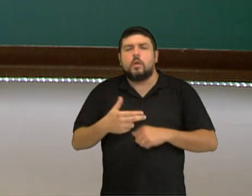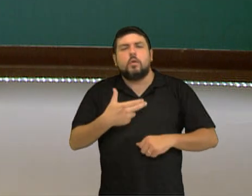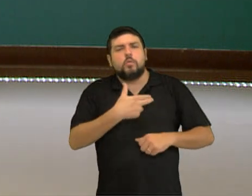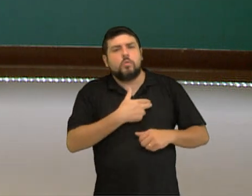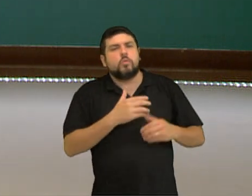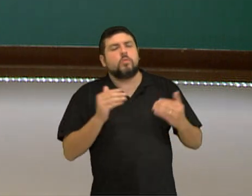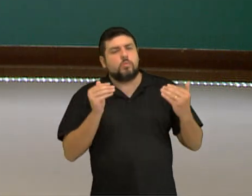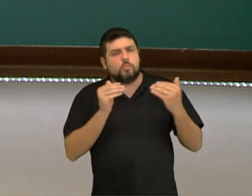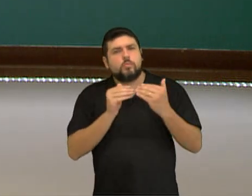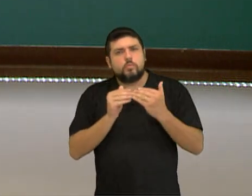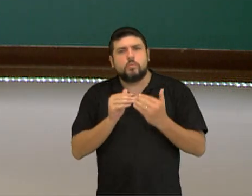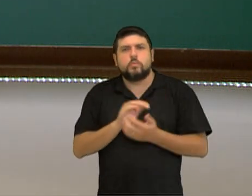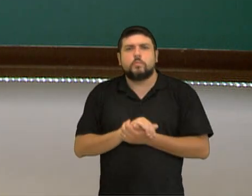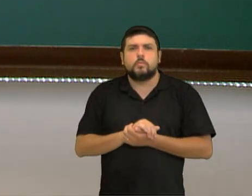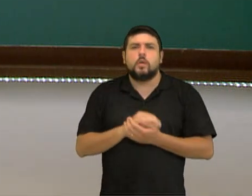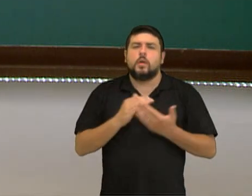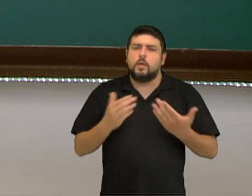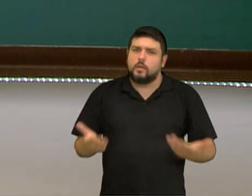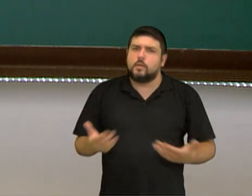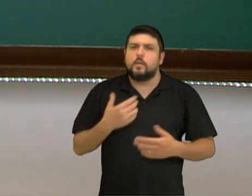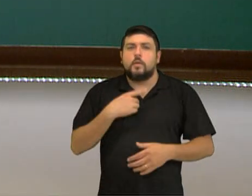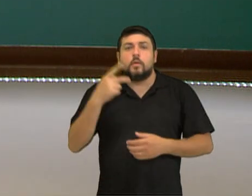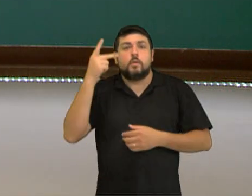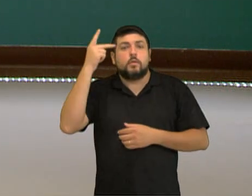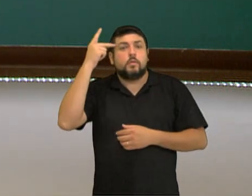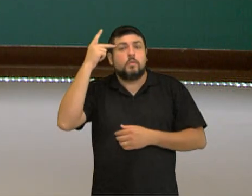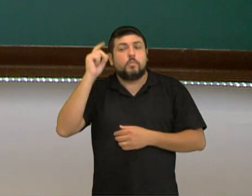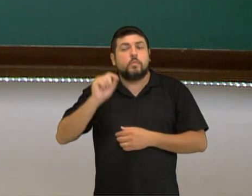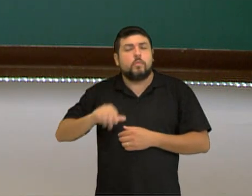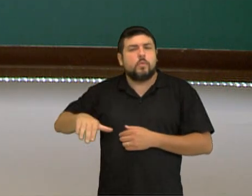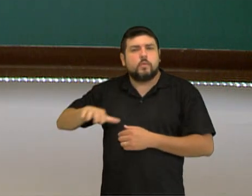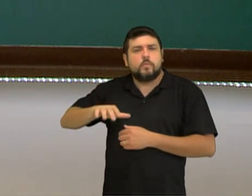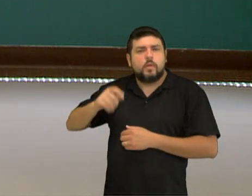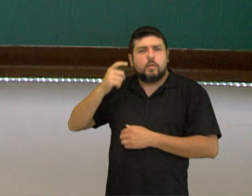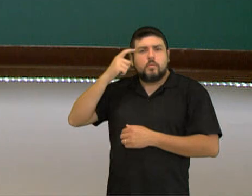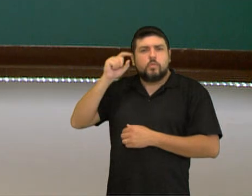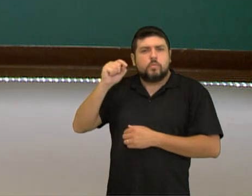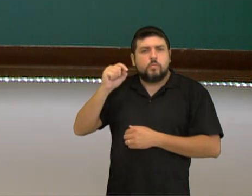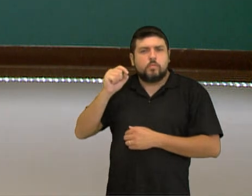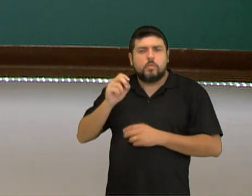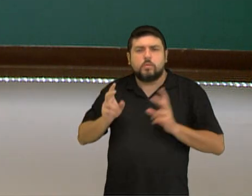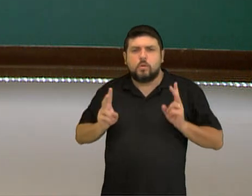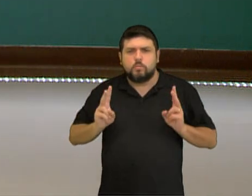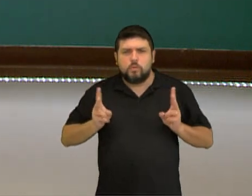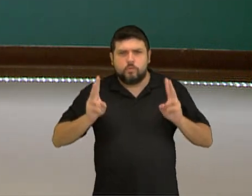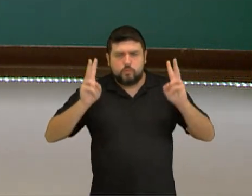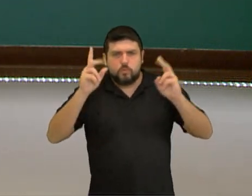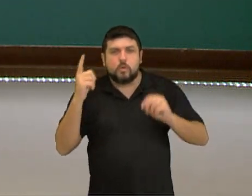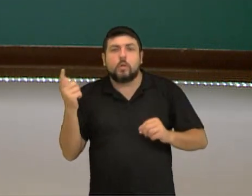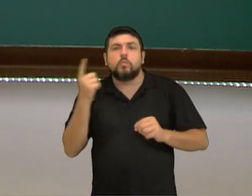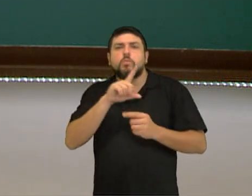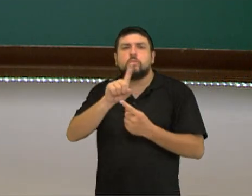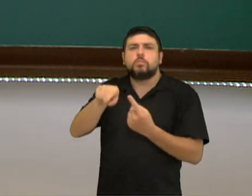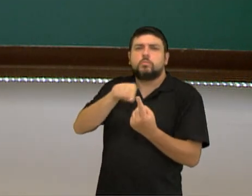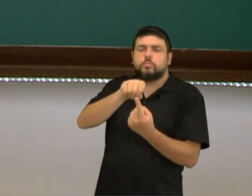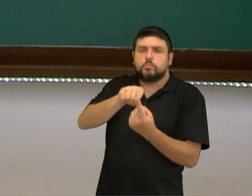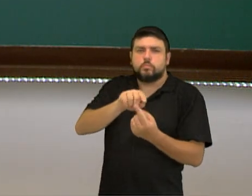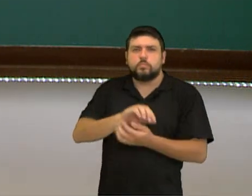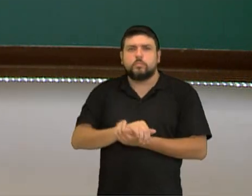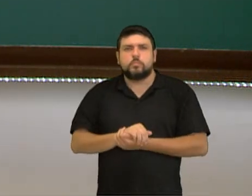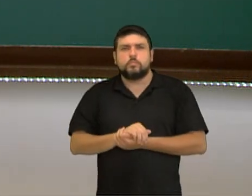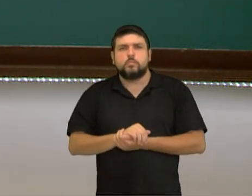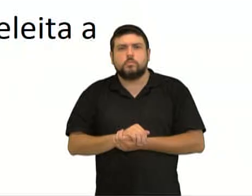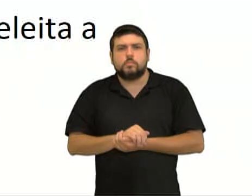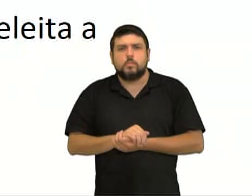assembleia. Então São Paulo se considera vitorioso nessa ideia de conseguir o objetivo. Em 3 de maio